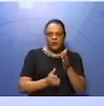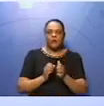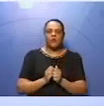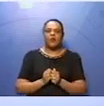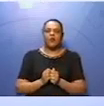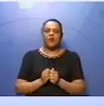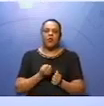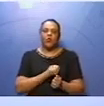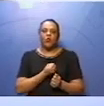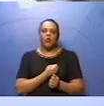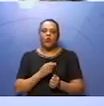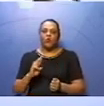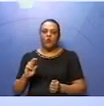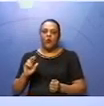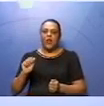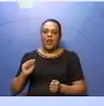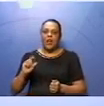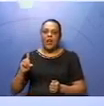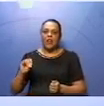Agora aqui é o seguinte,